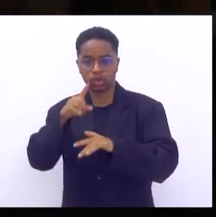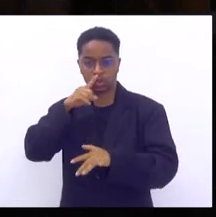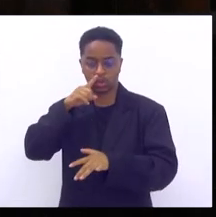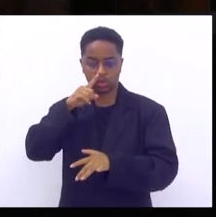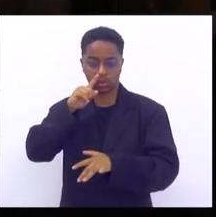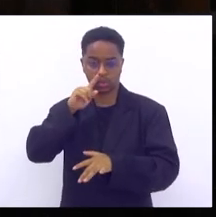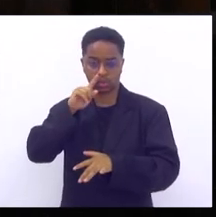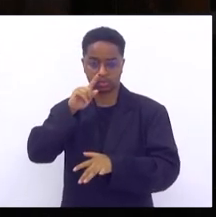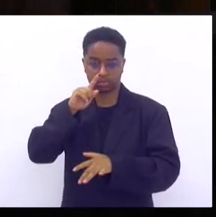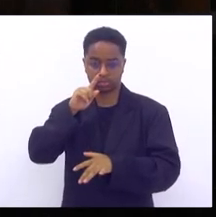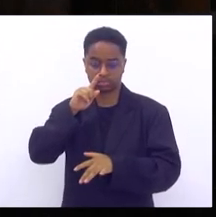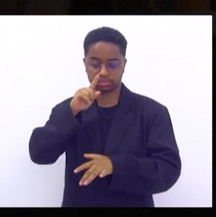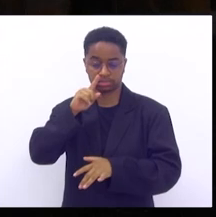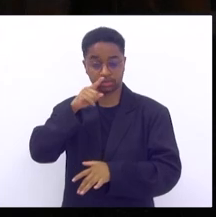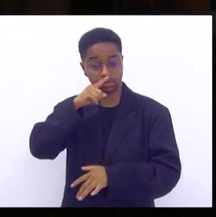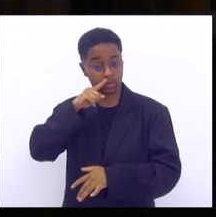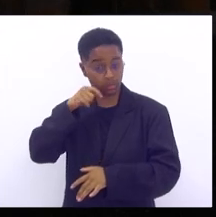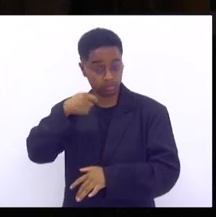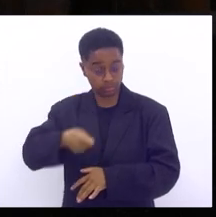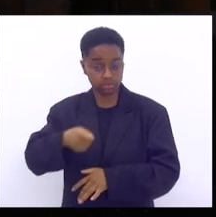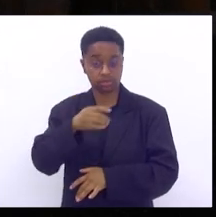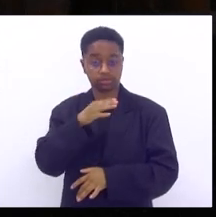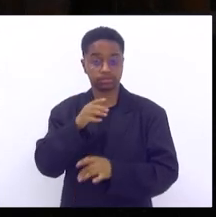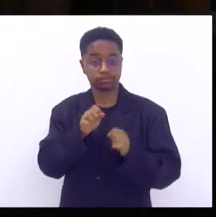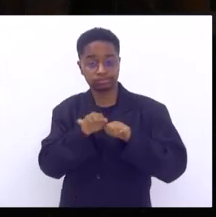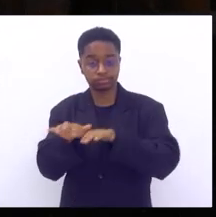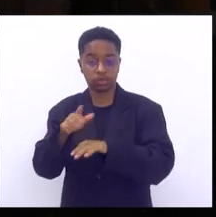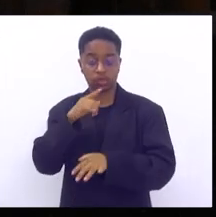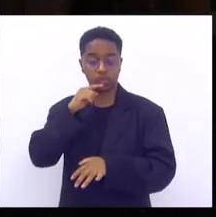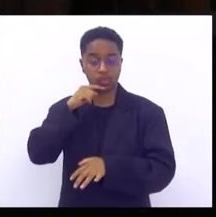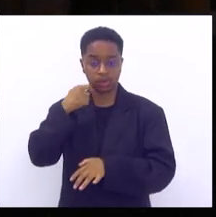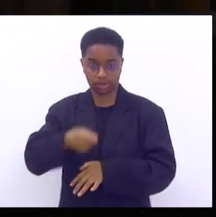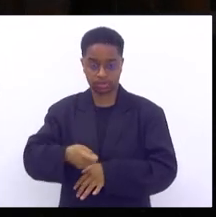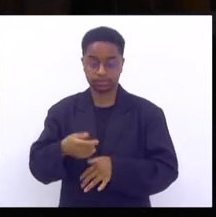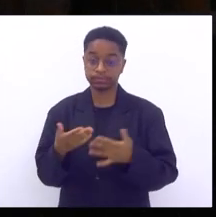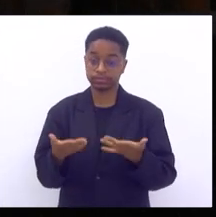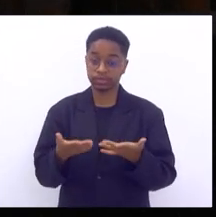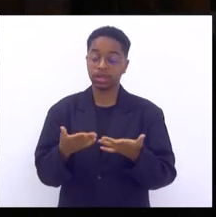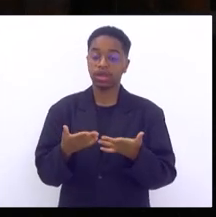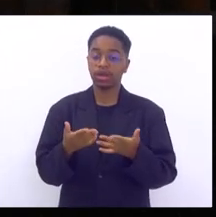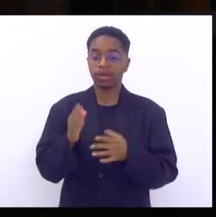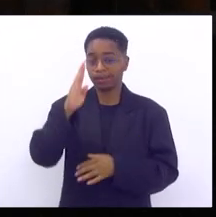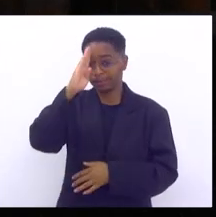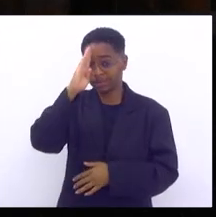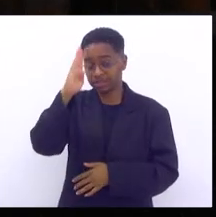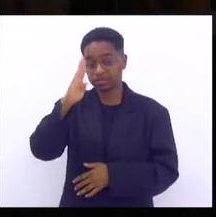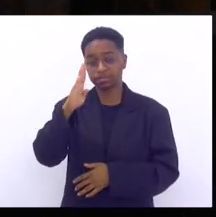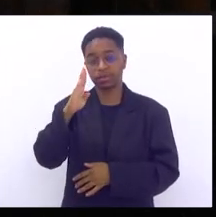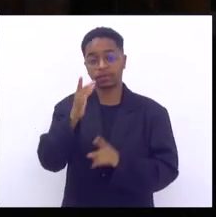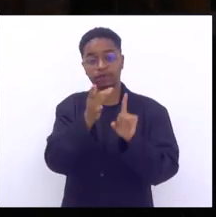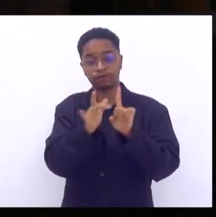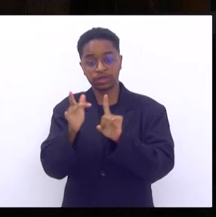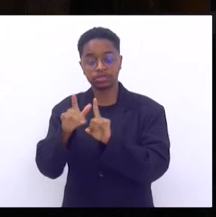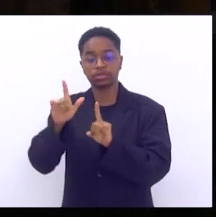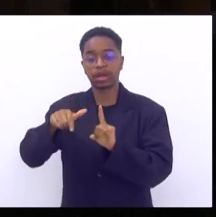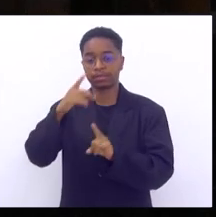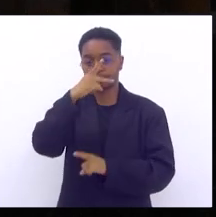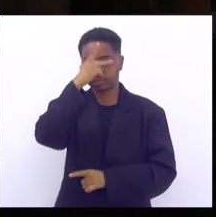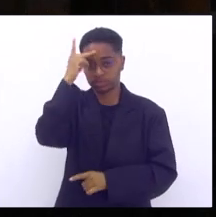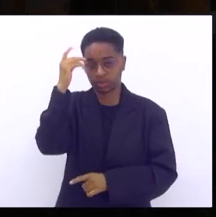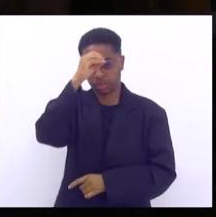E, em geral, senhor presidente, as maiores vítimas são os inocentes.